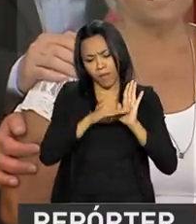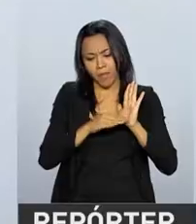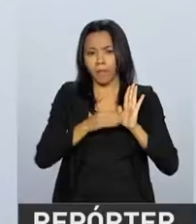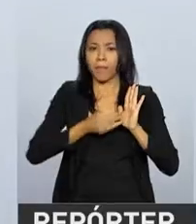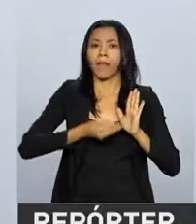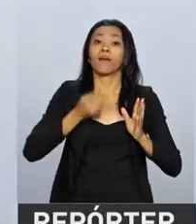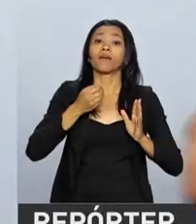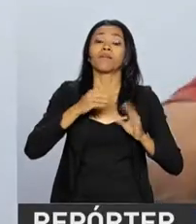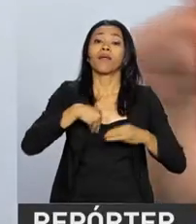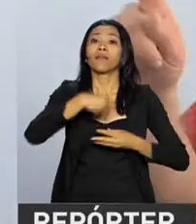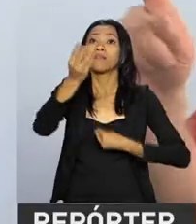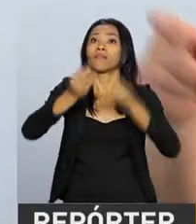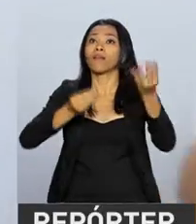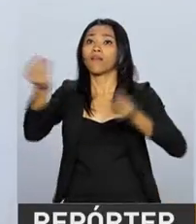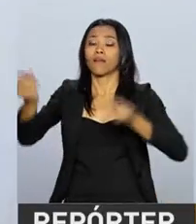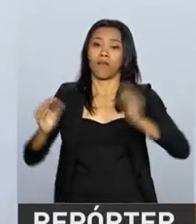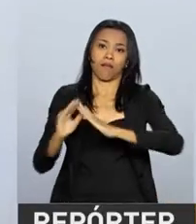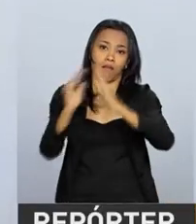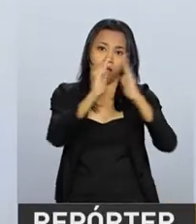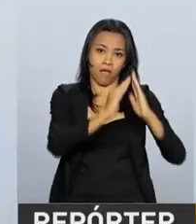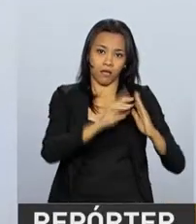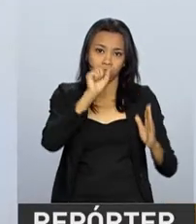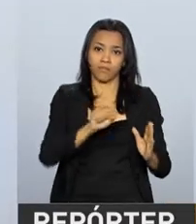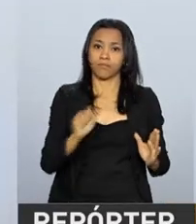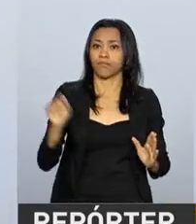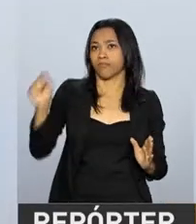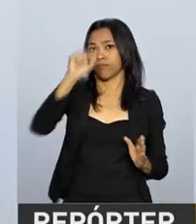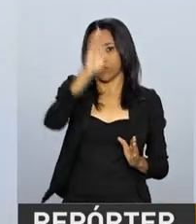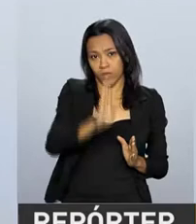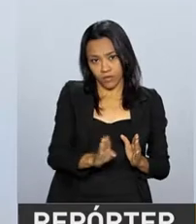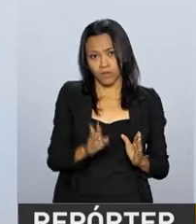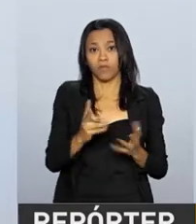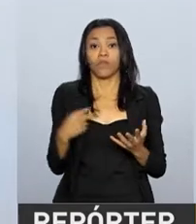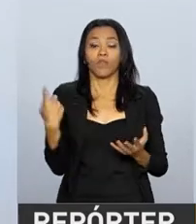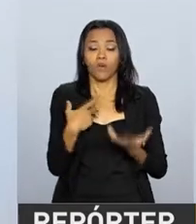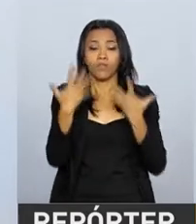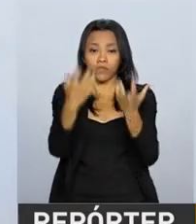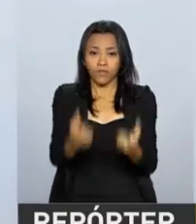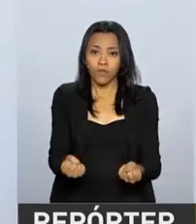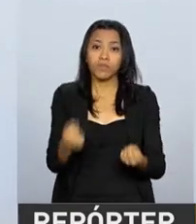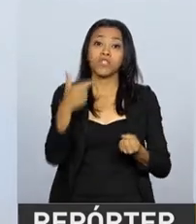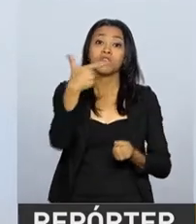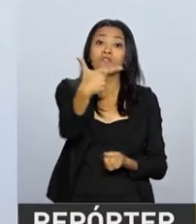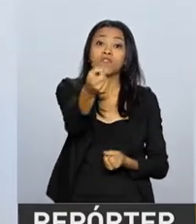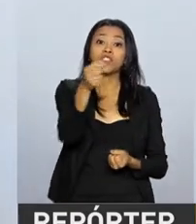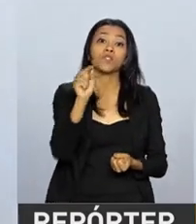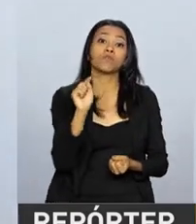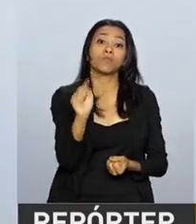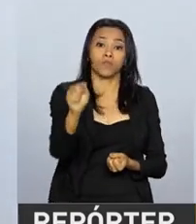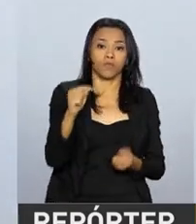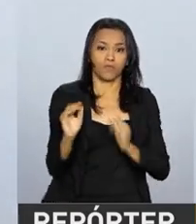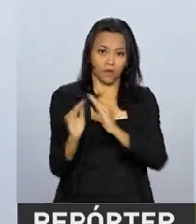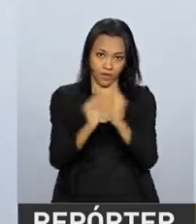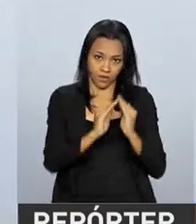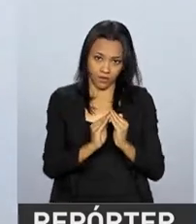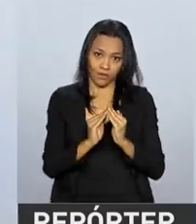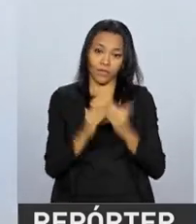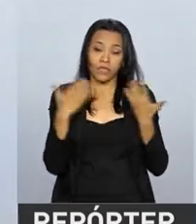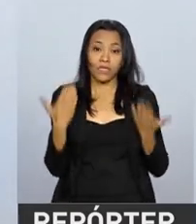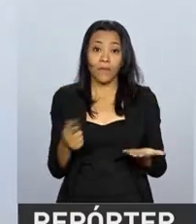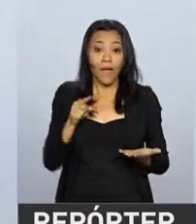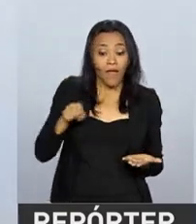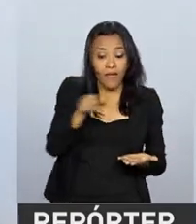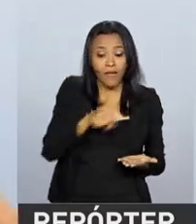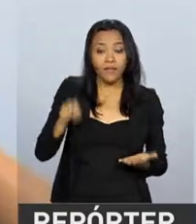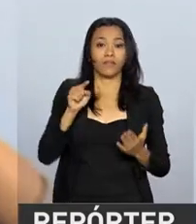frente ao longo do mês de dezembro no brasil inteiro nós vamos entregar 20 mil unidades essas 20